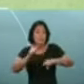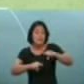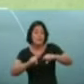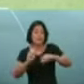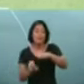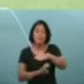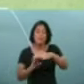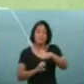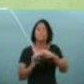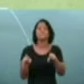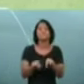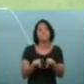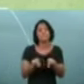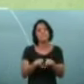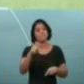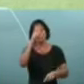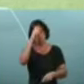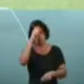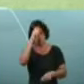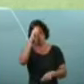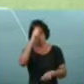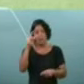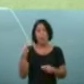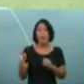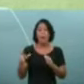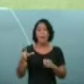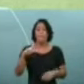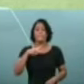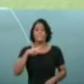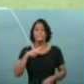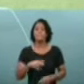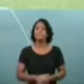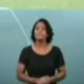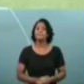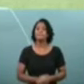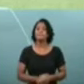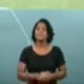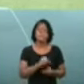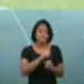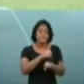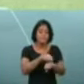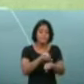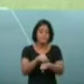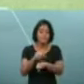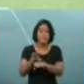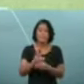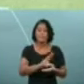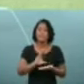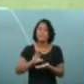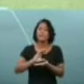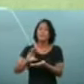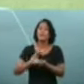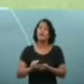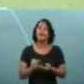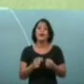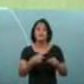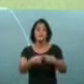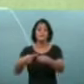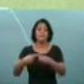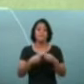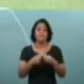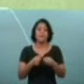medicamentos, com os hospitais privados, com repasse aos municípios, com as cirurgias